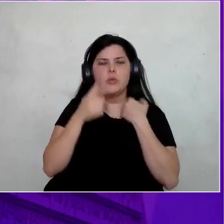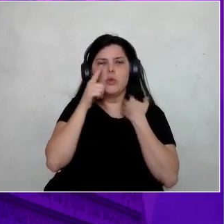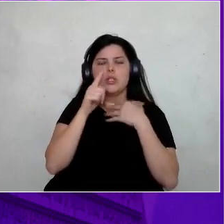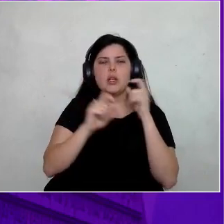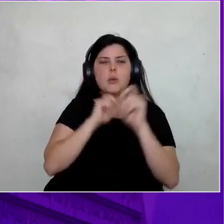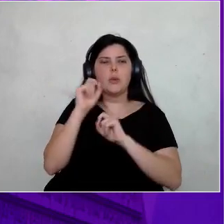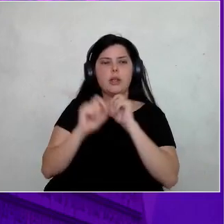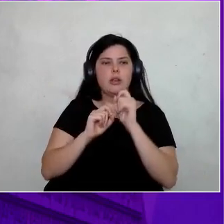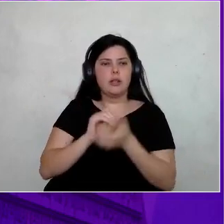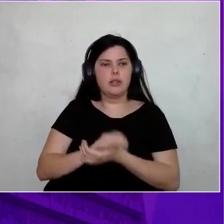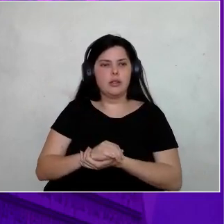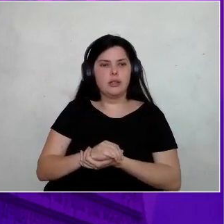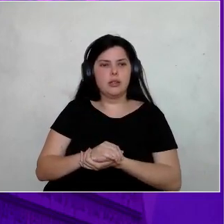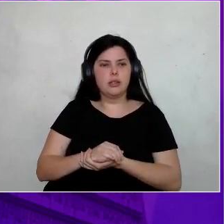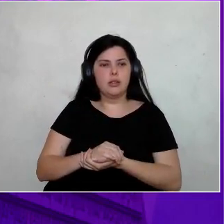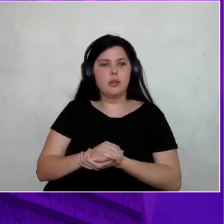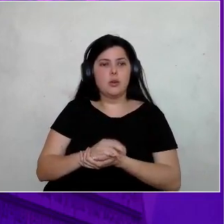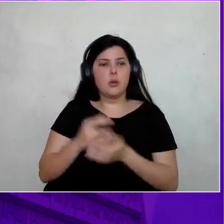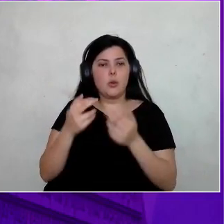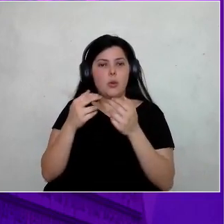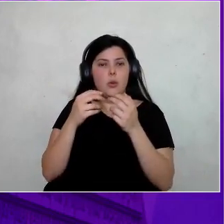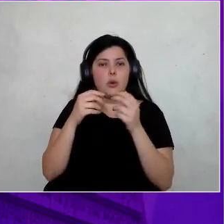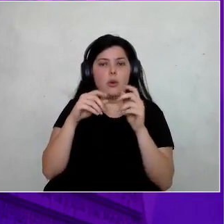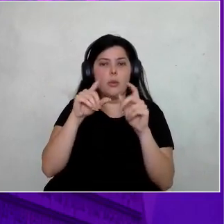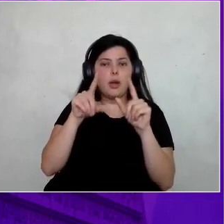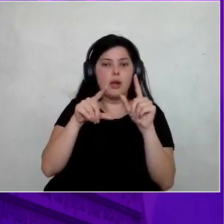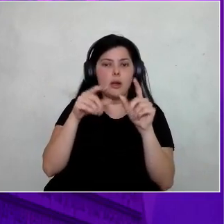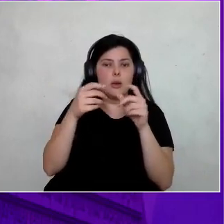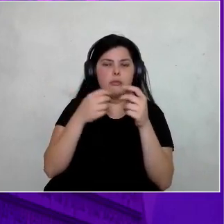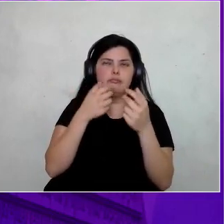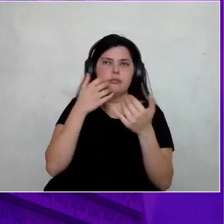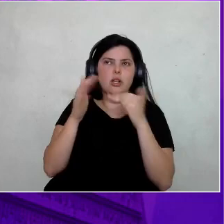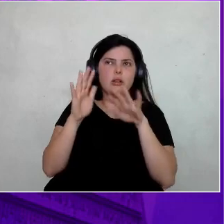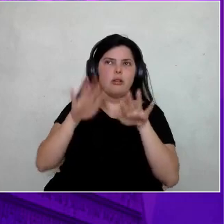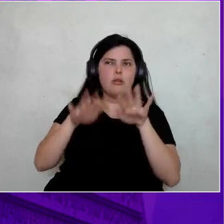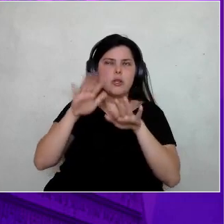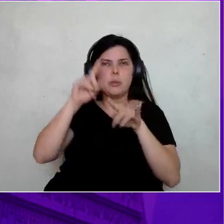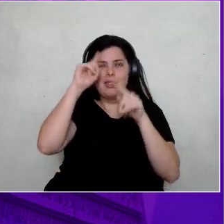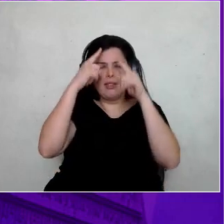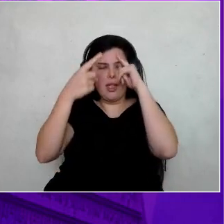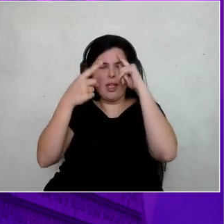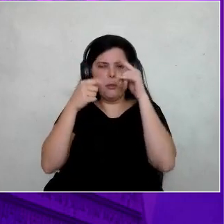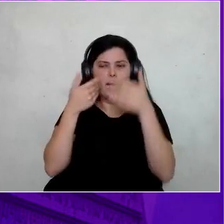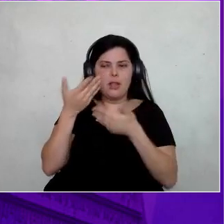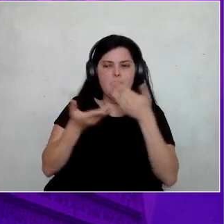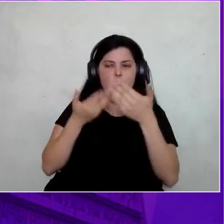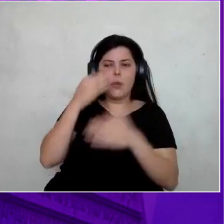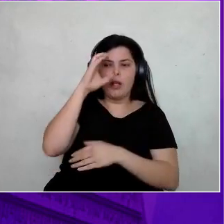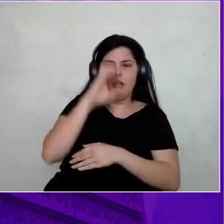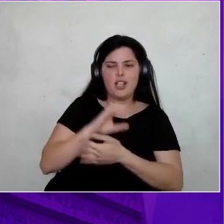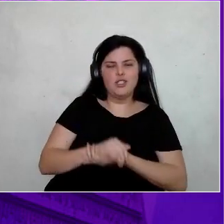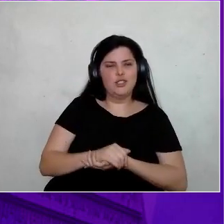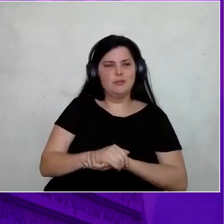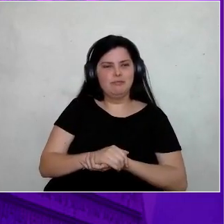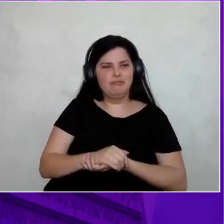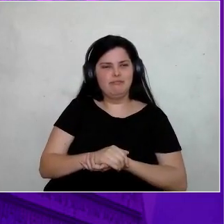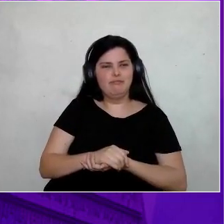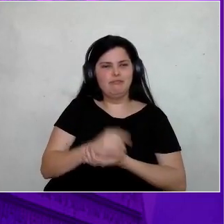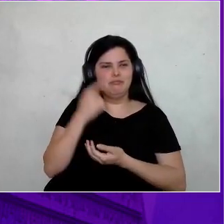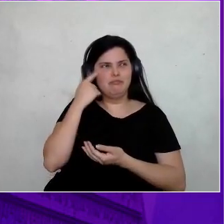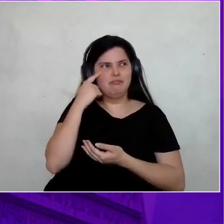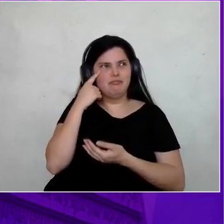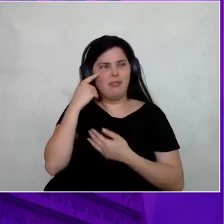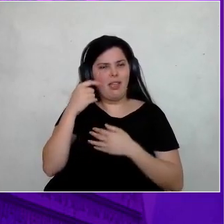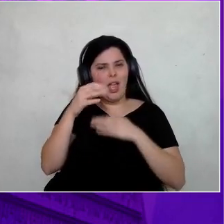um ponto específico para um cliente, por exemplo. Então, quando eu pensei até nessa parte de arquitetura de